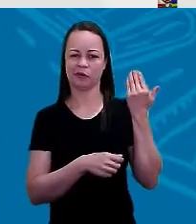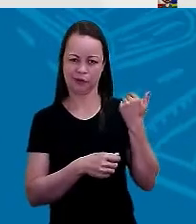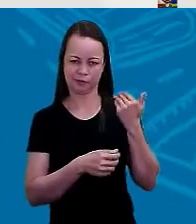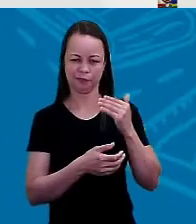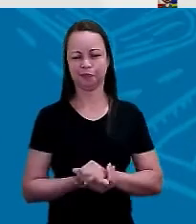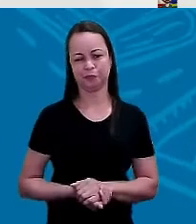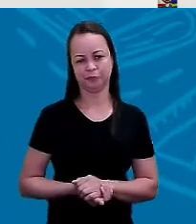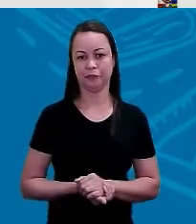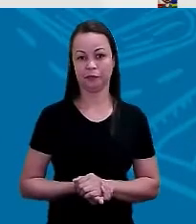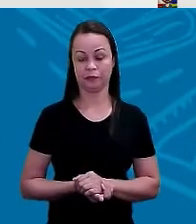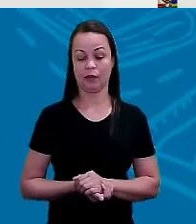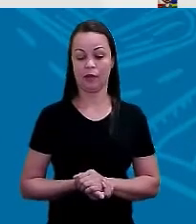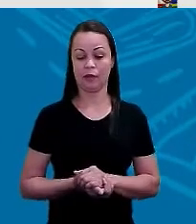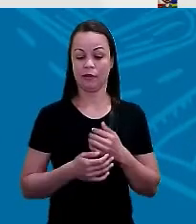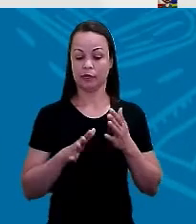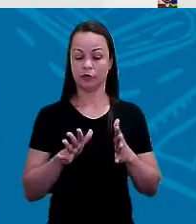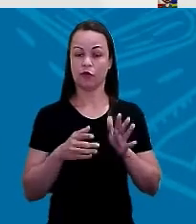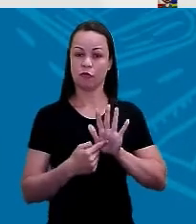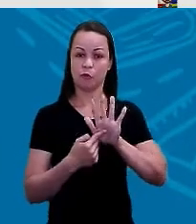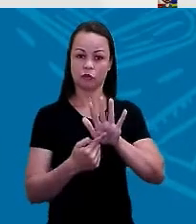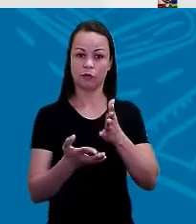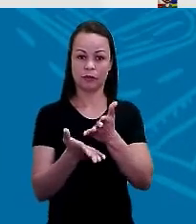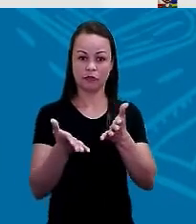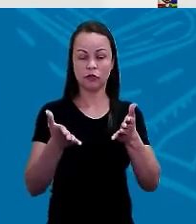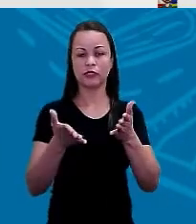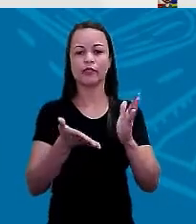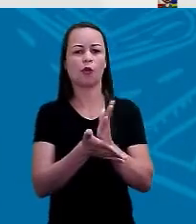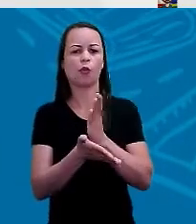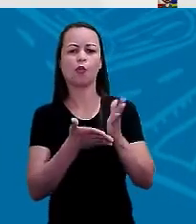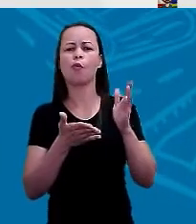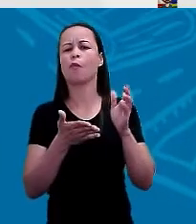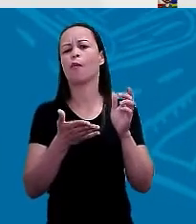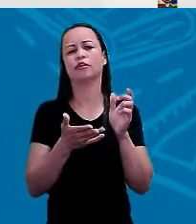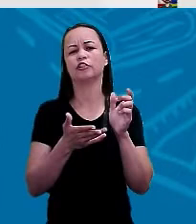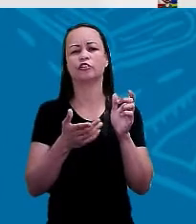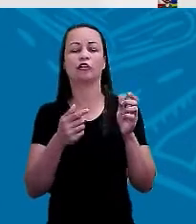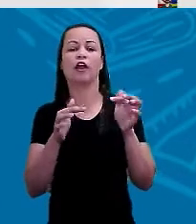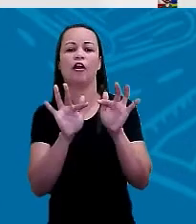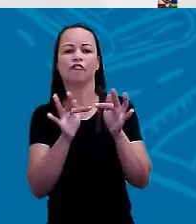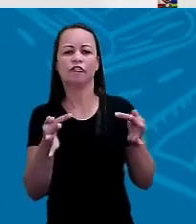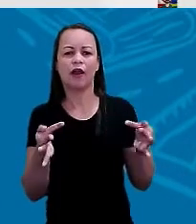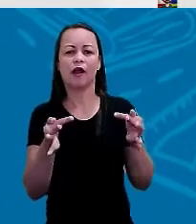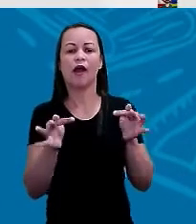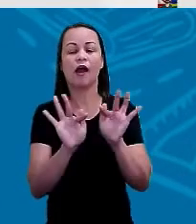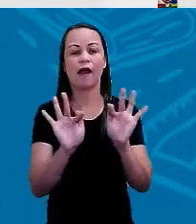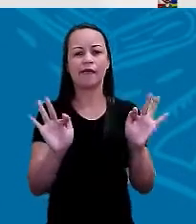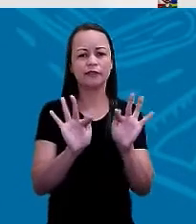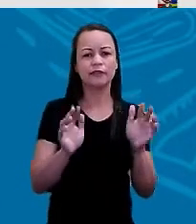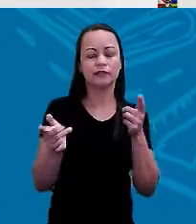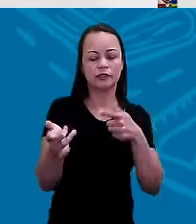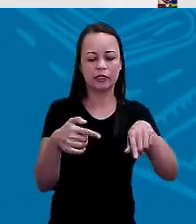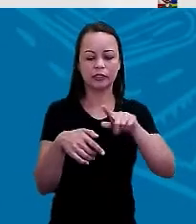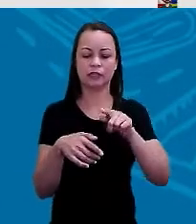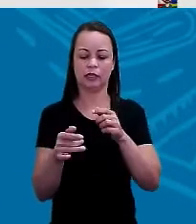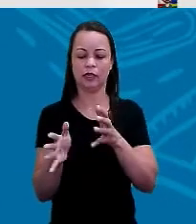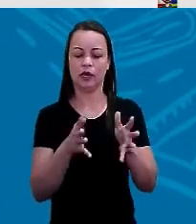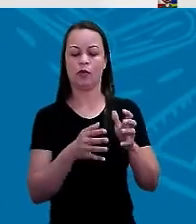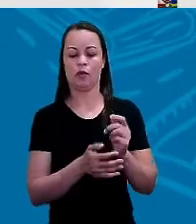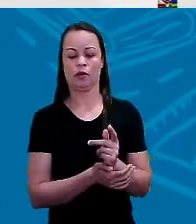volta ao passado, eu vou começar mostrando para vocês algumas frases, quando eu digo, por exemplo, assim, Plural was a planet. Plural was a